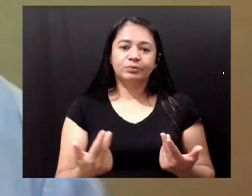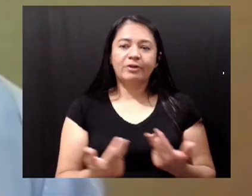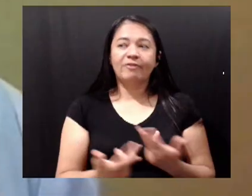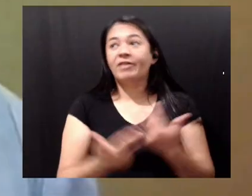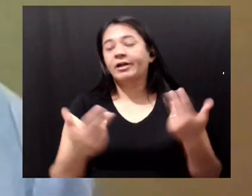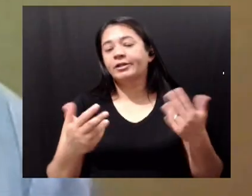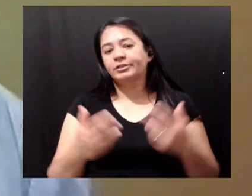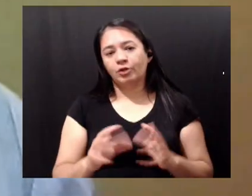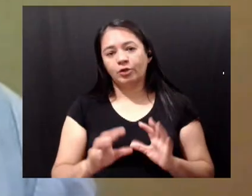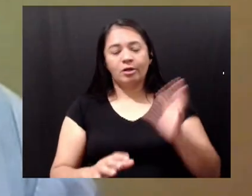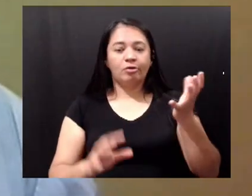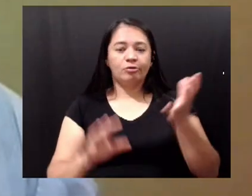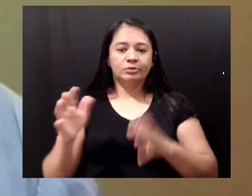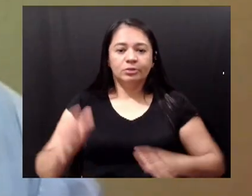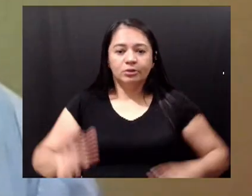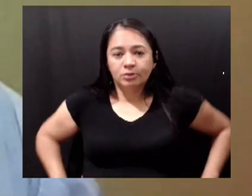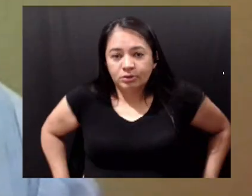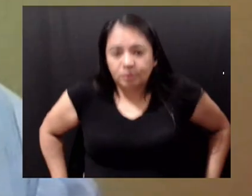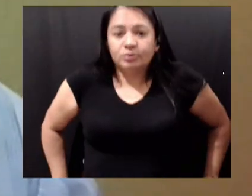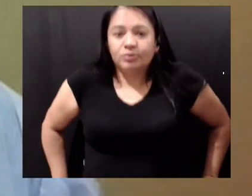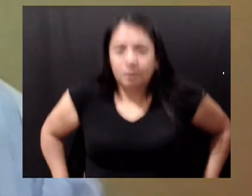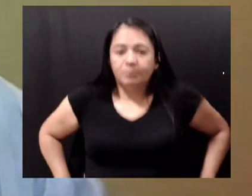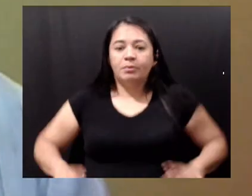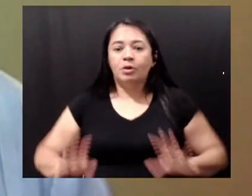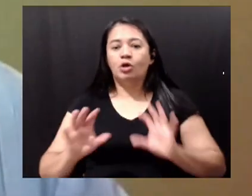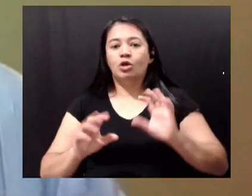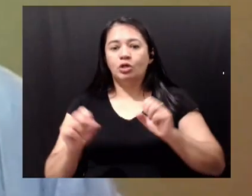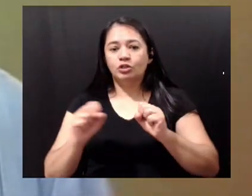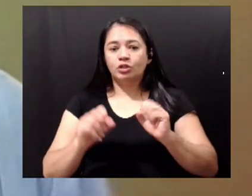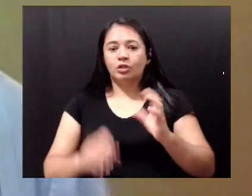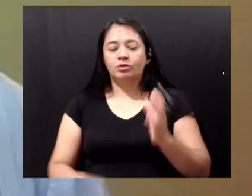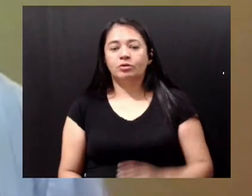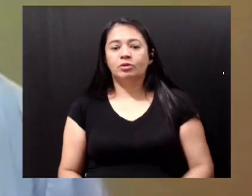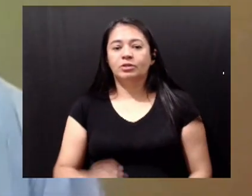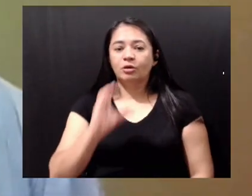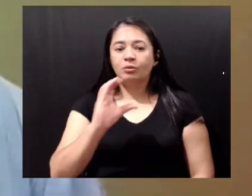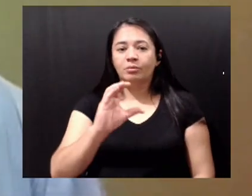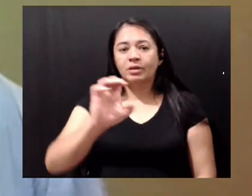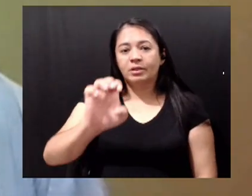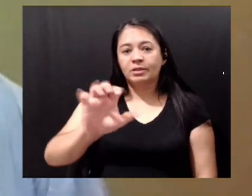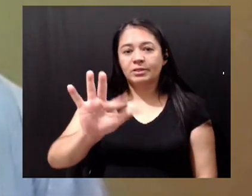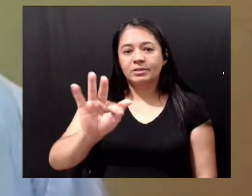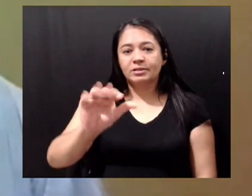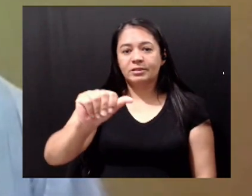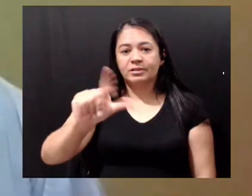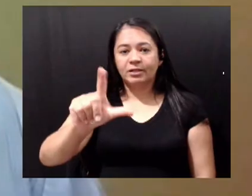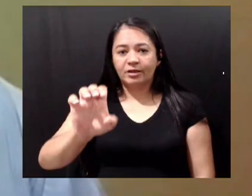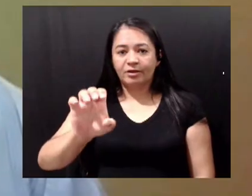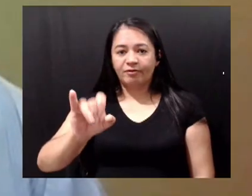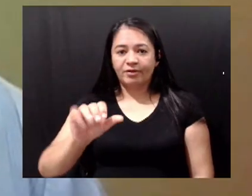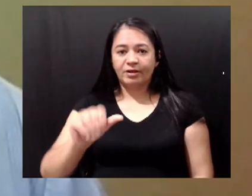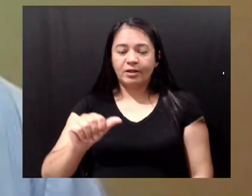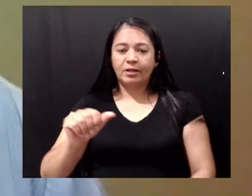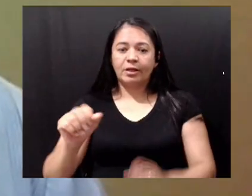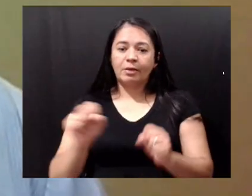dia que pode levar a uma cefaleia, né, pontual. Isso é normal, pode tomar um medicamento,